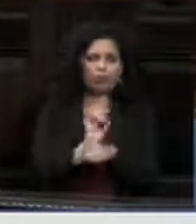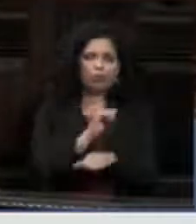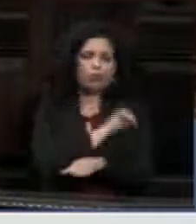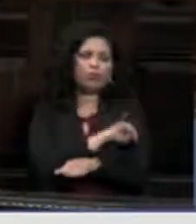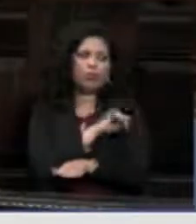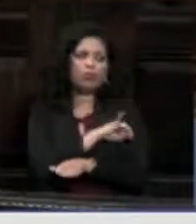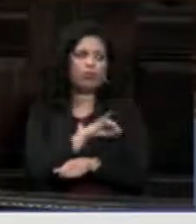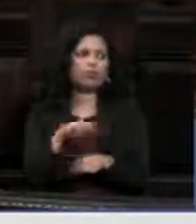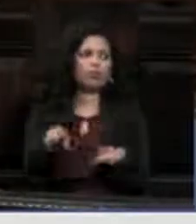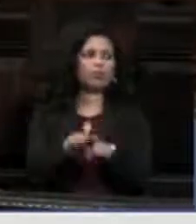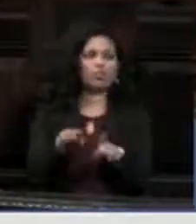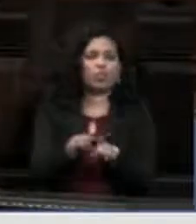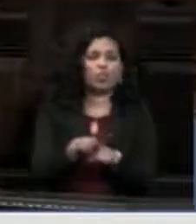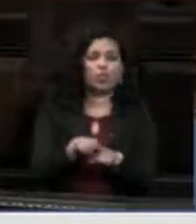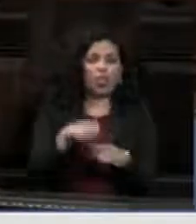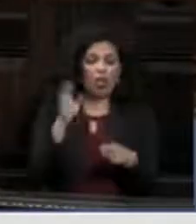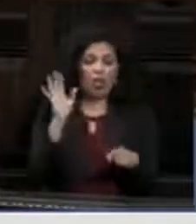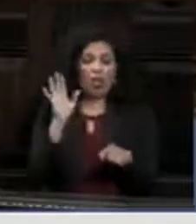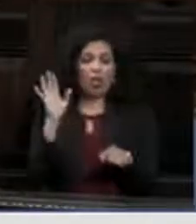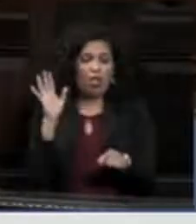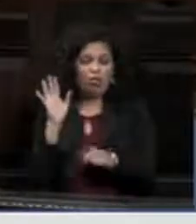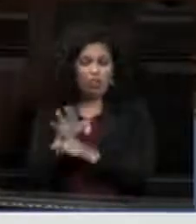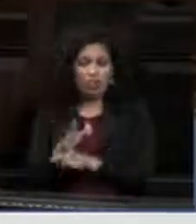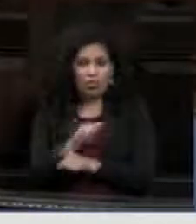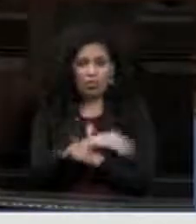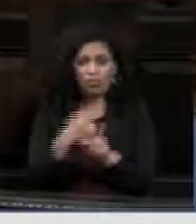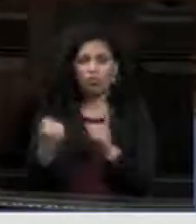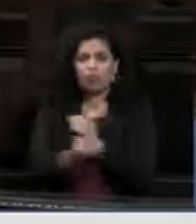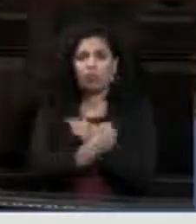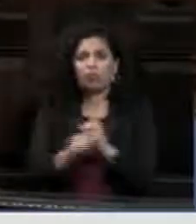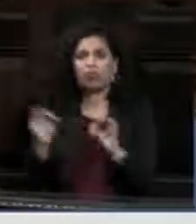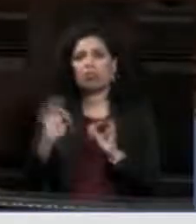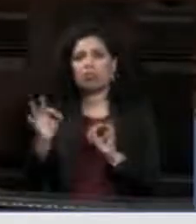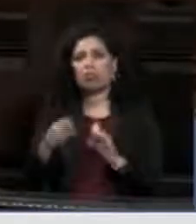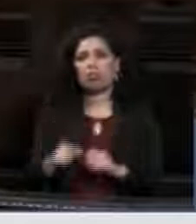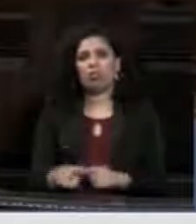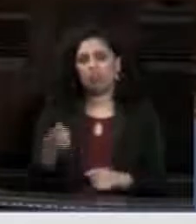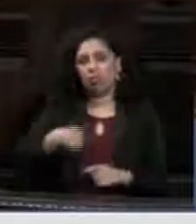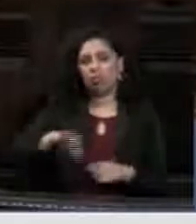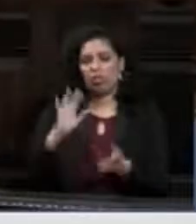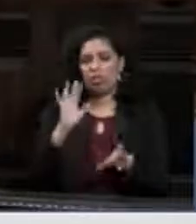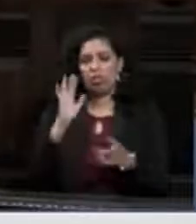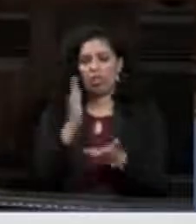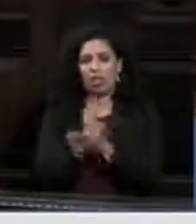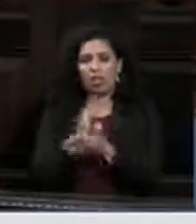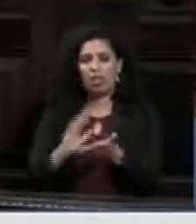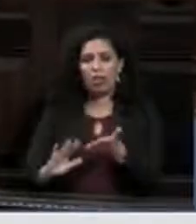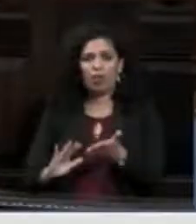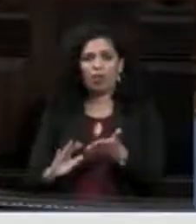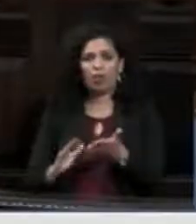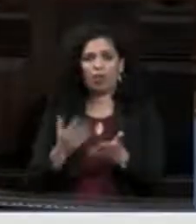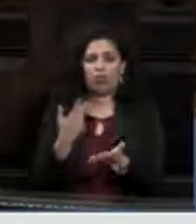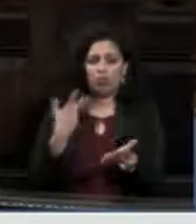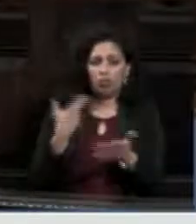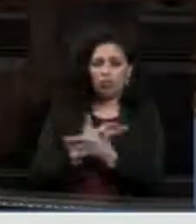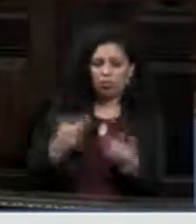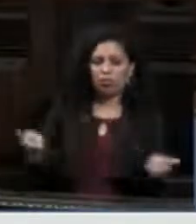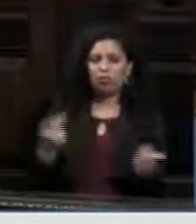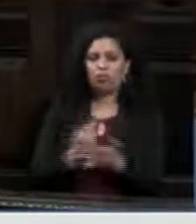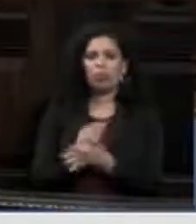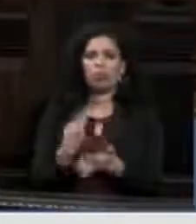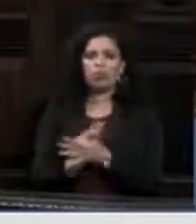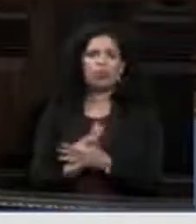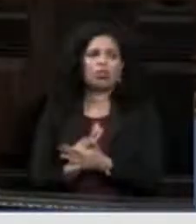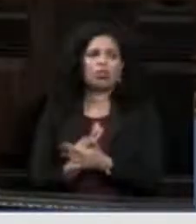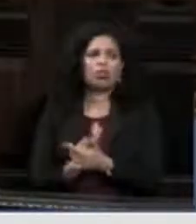explorar ainda mais os trabalhadores, e temos que combater também as desigualdades que existem no seio do Estado, fazendo com que